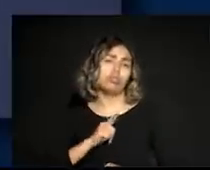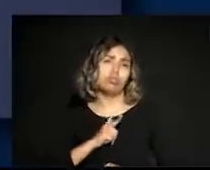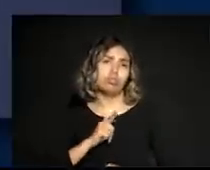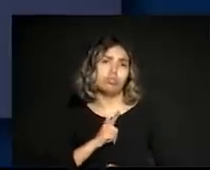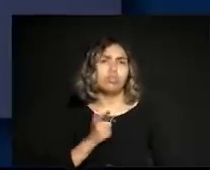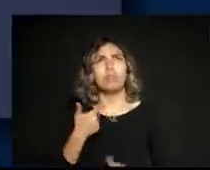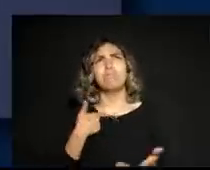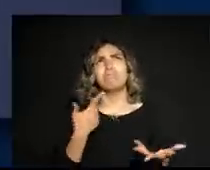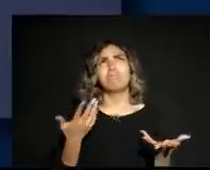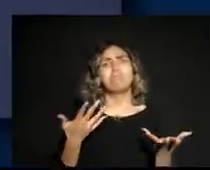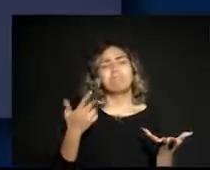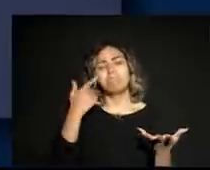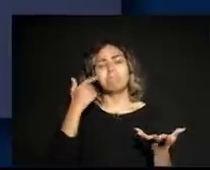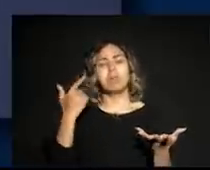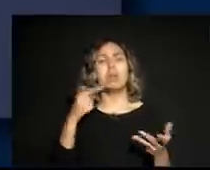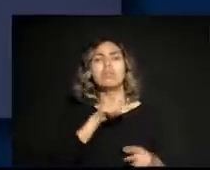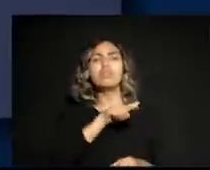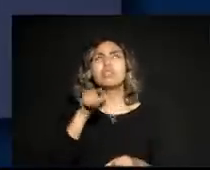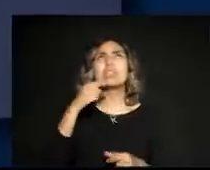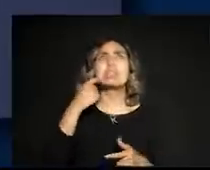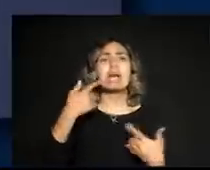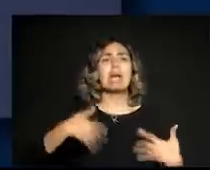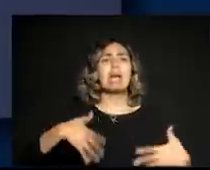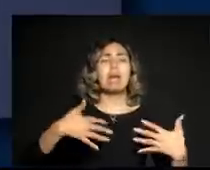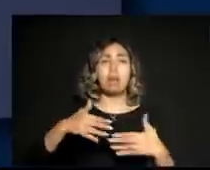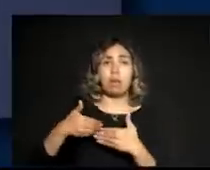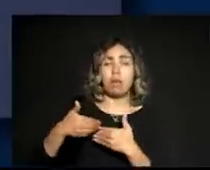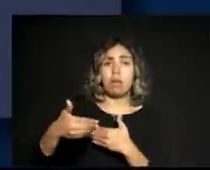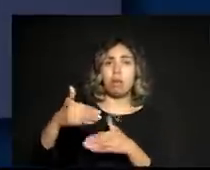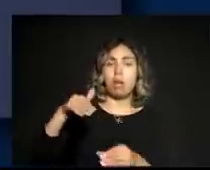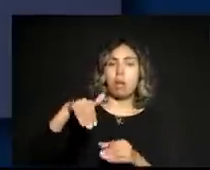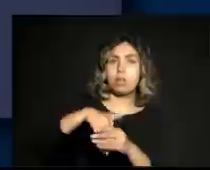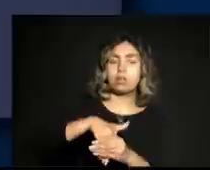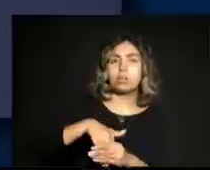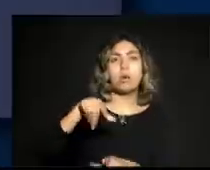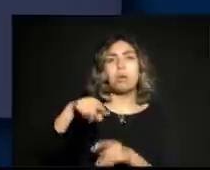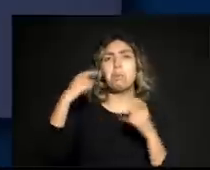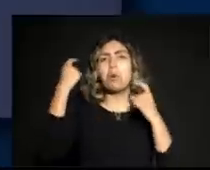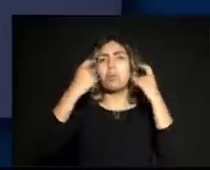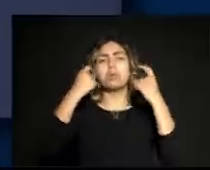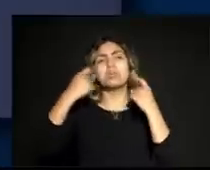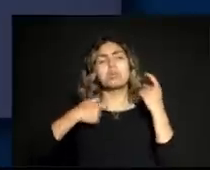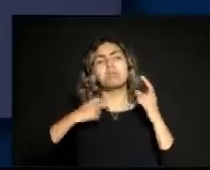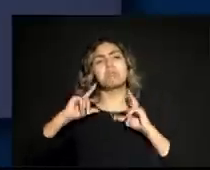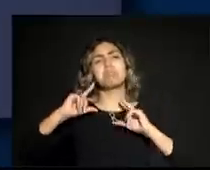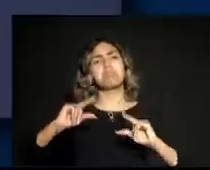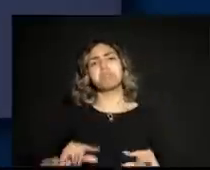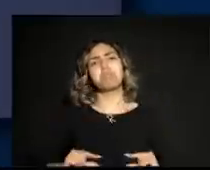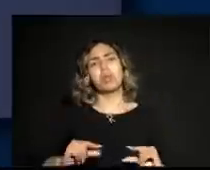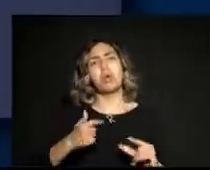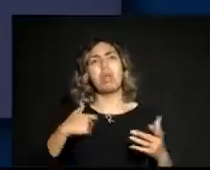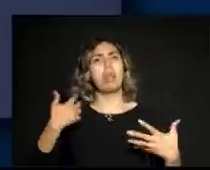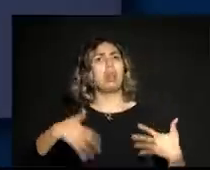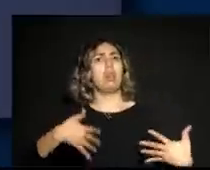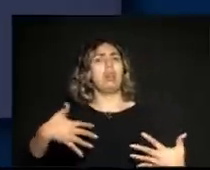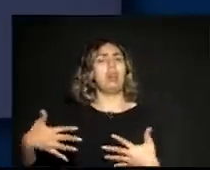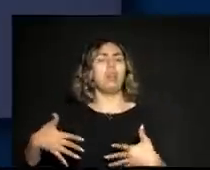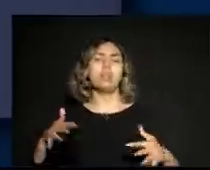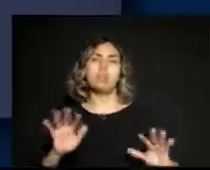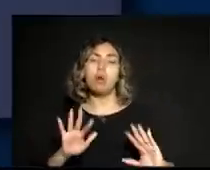precisa ficar por a eleição para mim ela se tornou um tema menor na composição de um portfólio